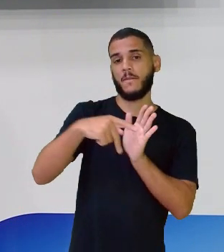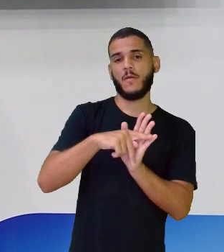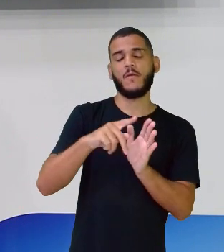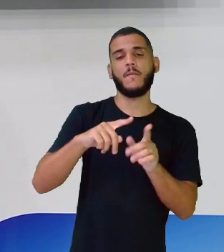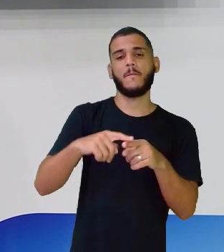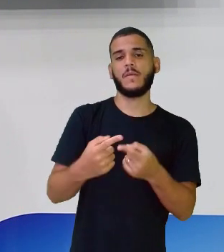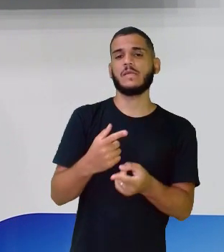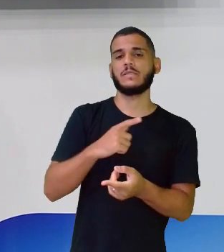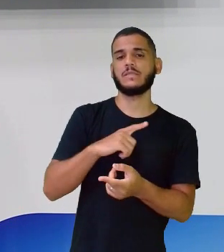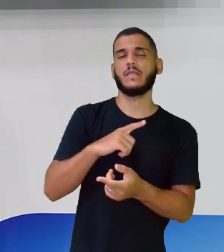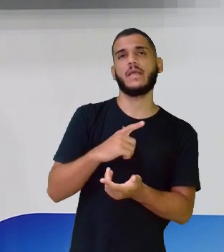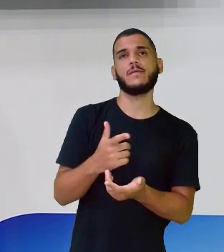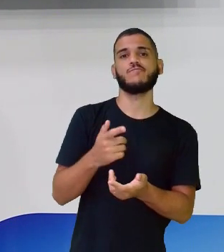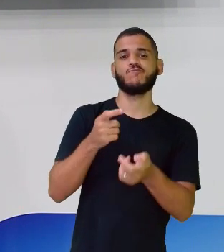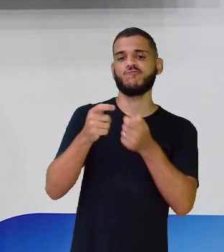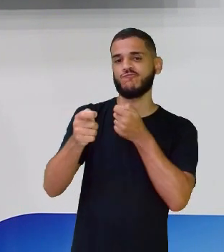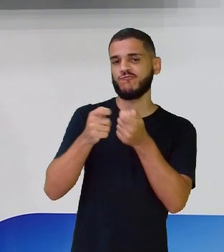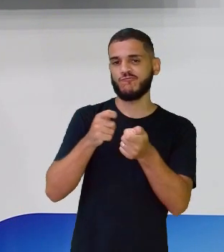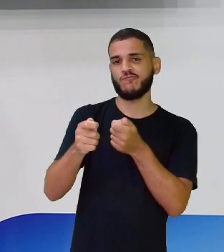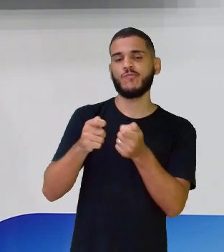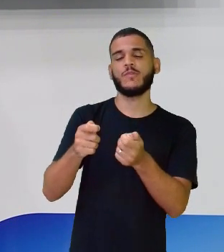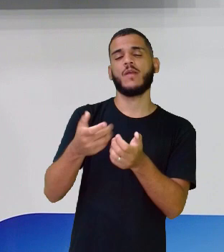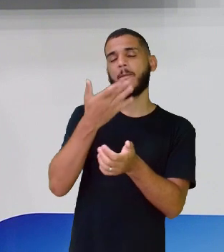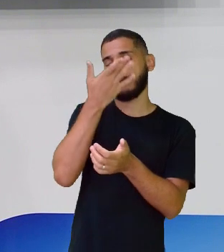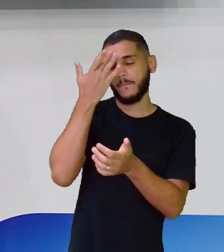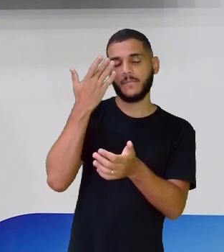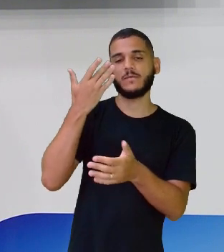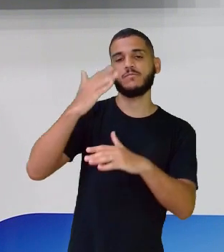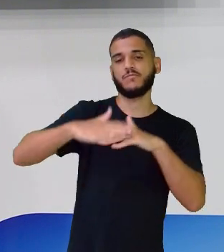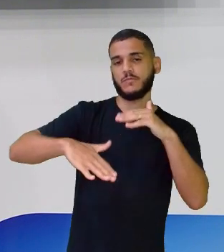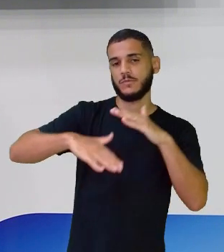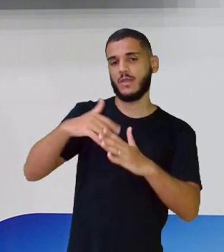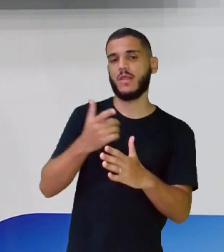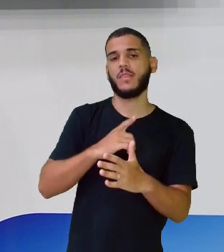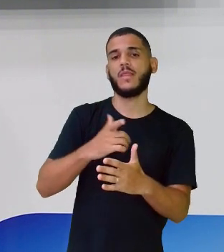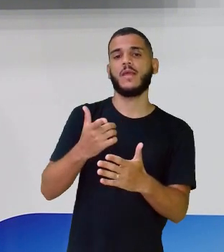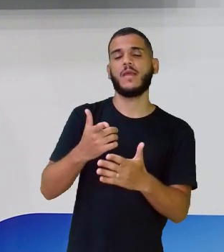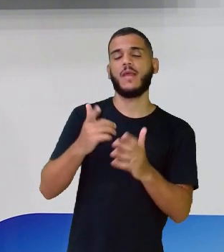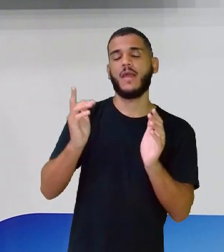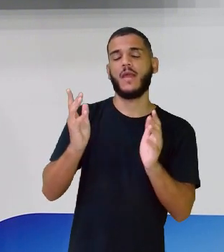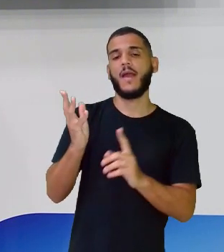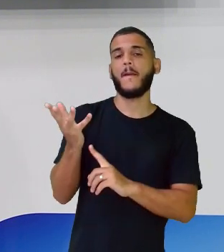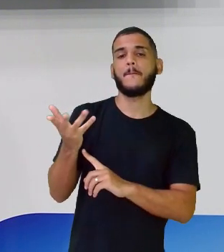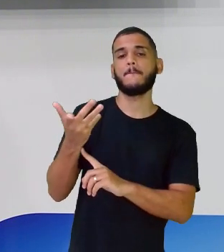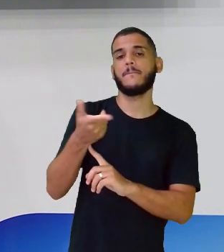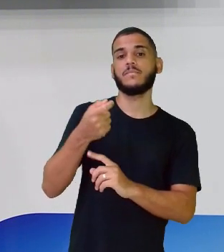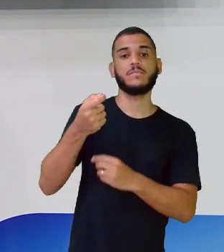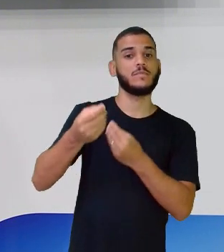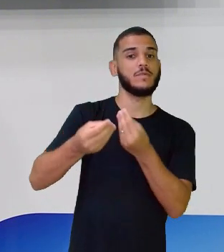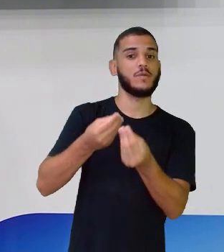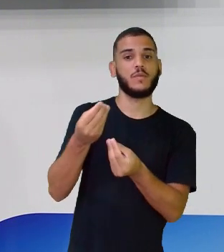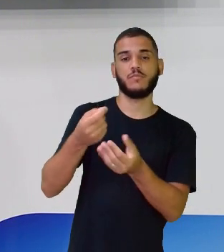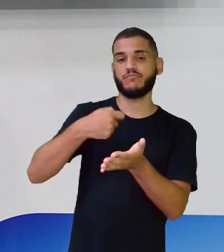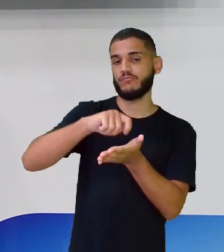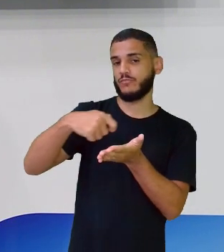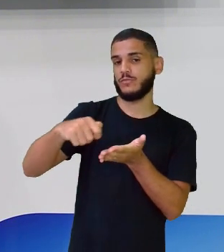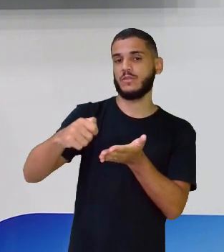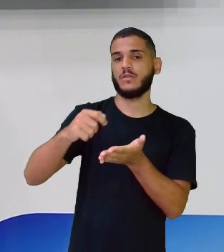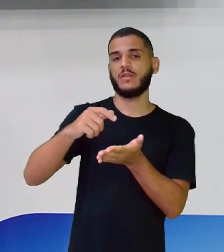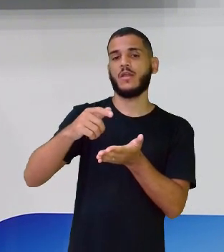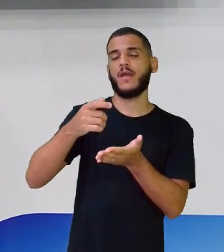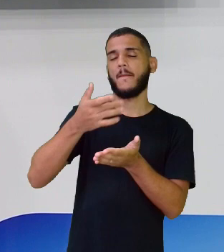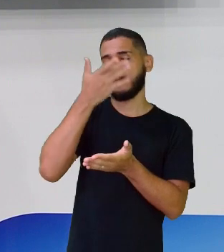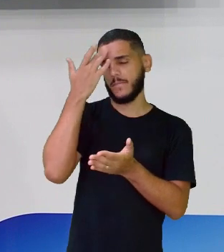tem ali um jornalista, alguém que tem essa habilidade de escrita. Ela conta, vai narrando os elementos da sua vida e a pessoa vai